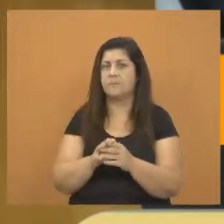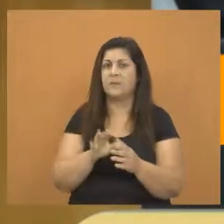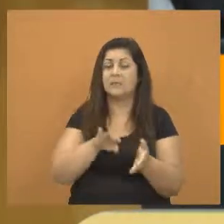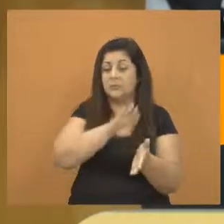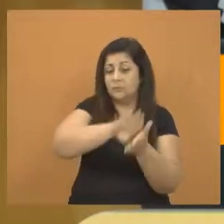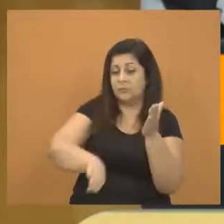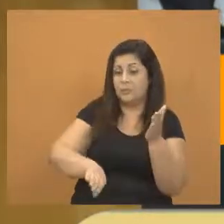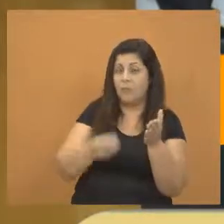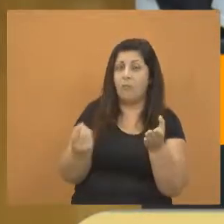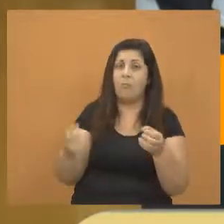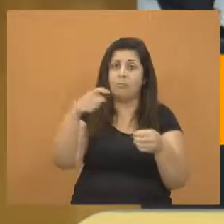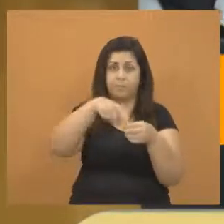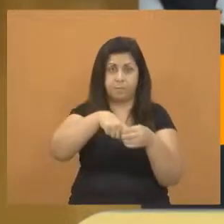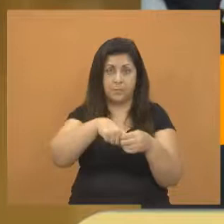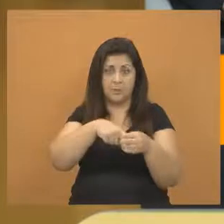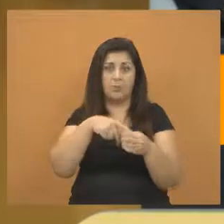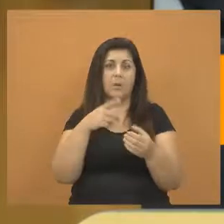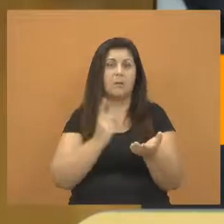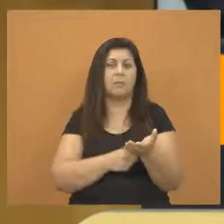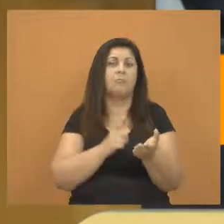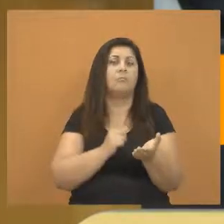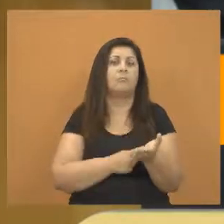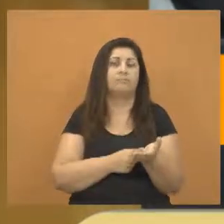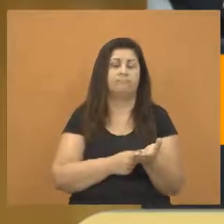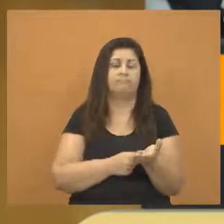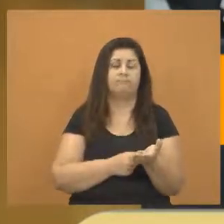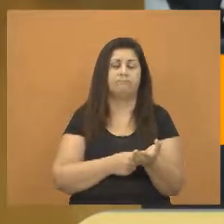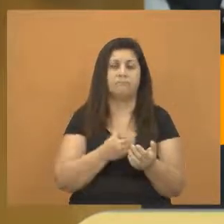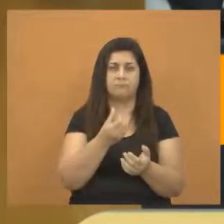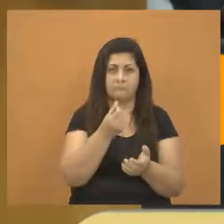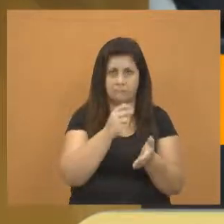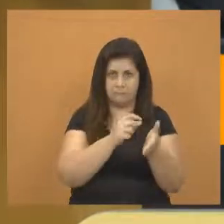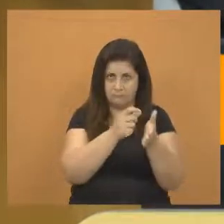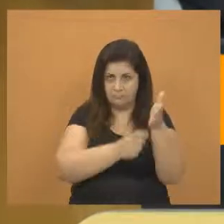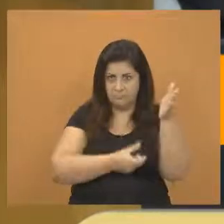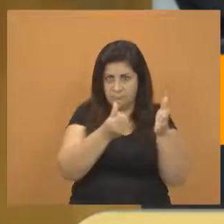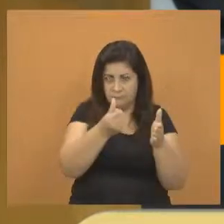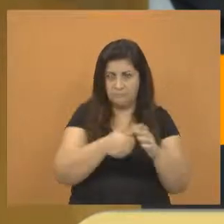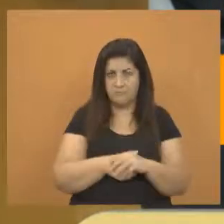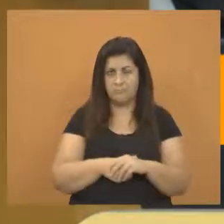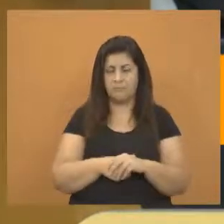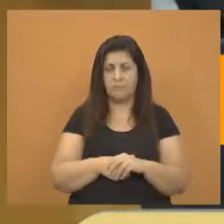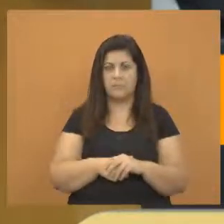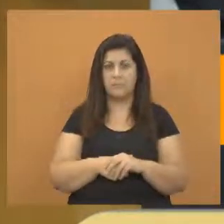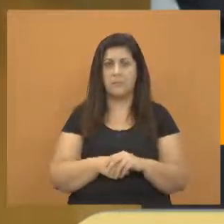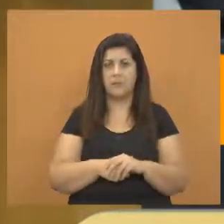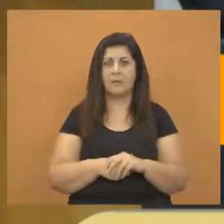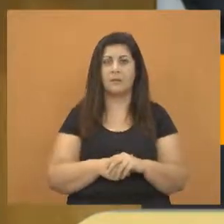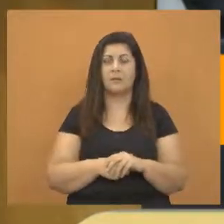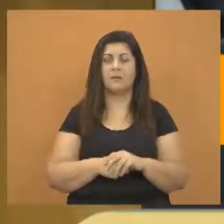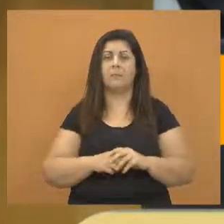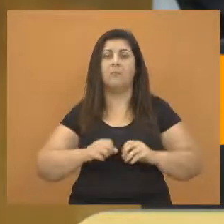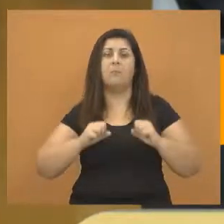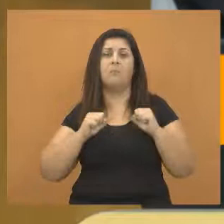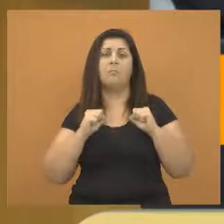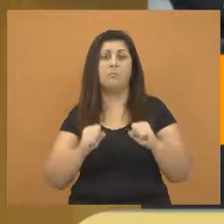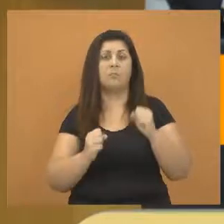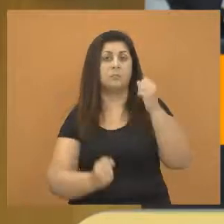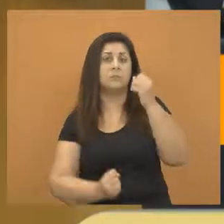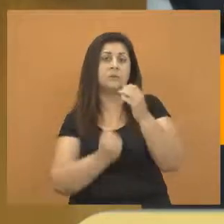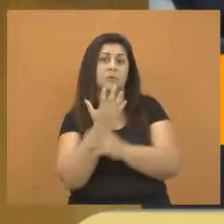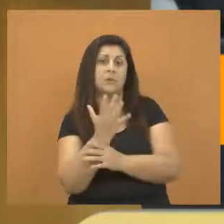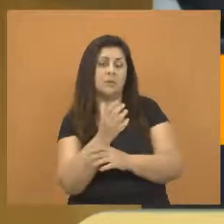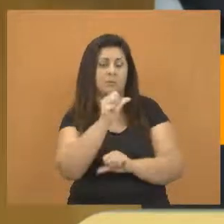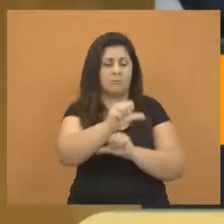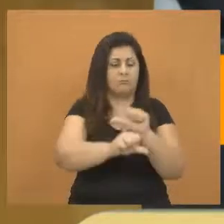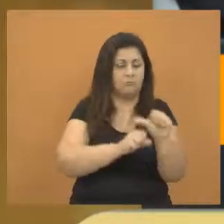alteração de programas. Parágrafo 6º. As LOAs e seus anexos poderão criar, alterar